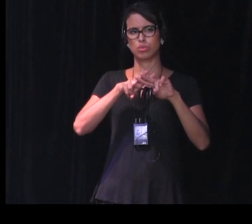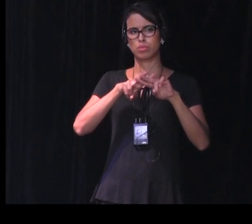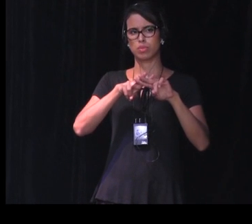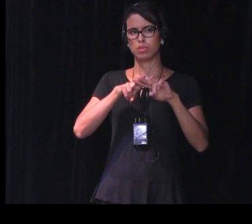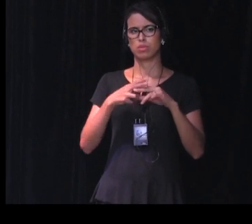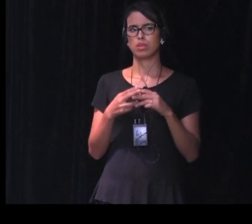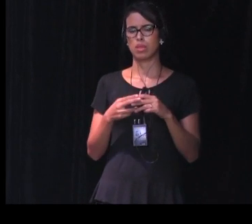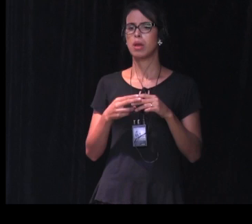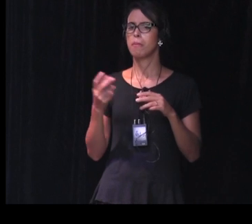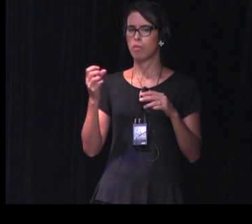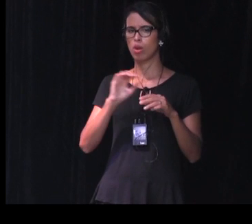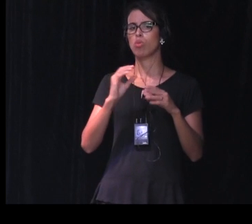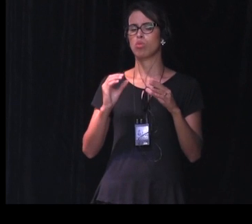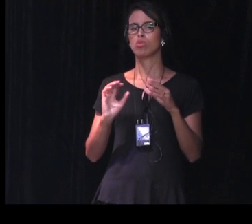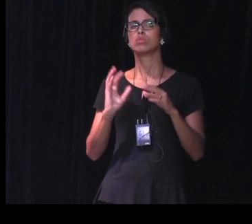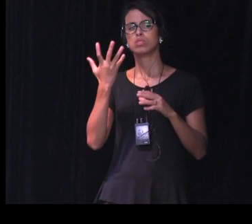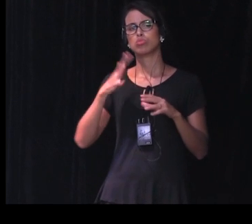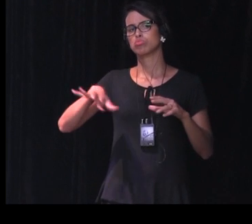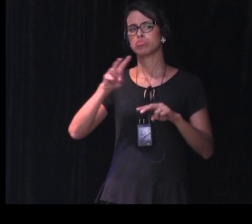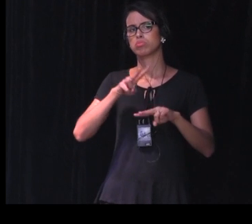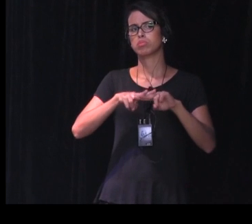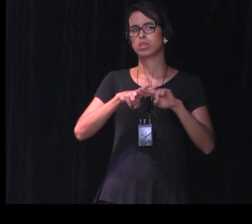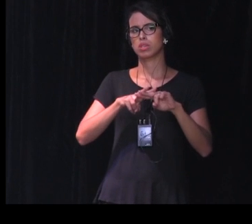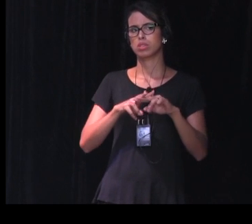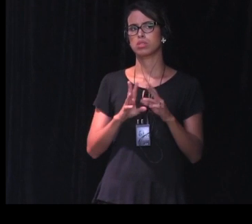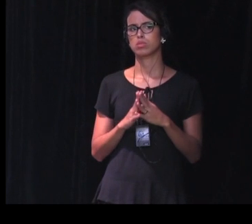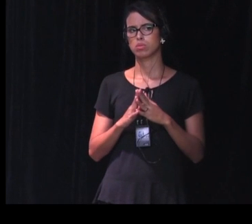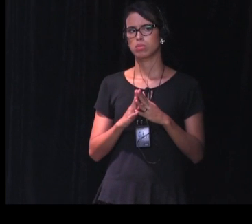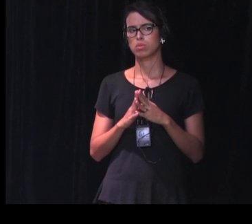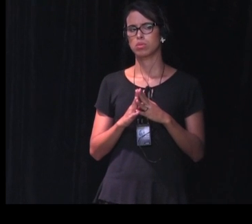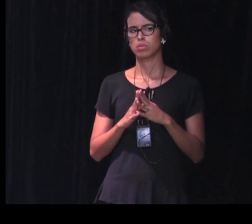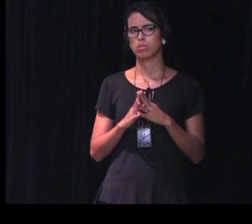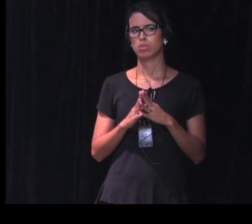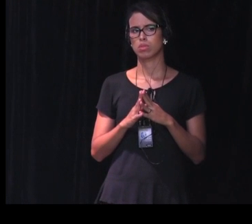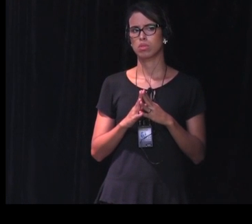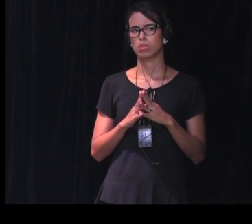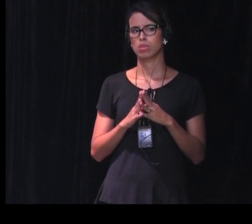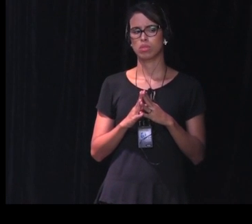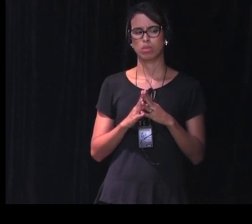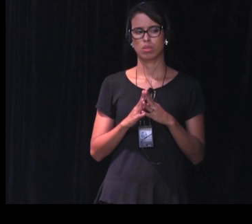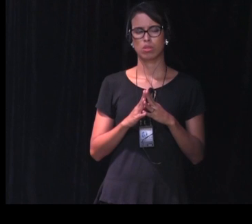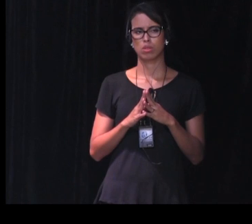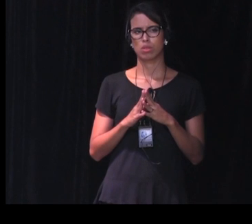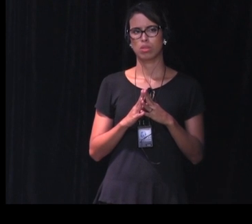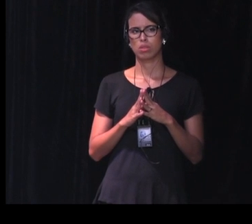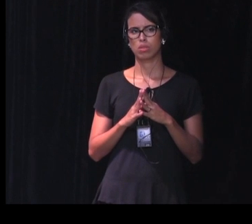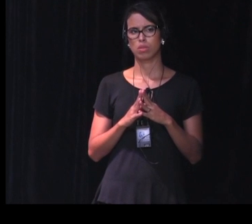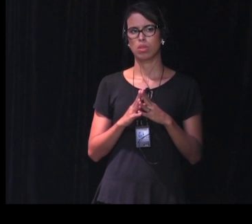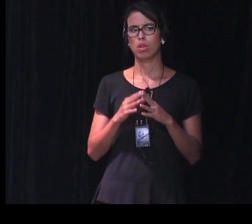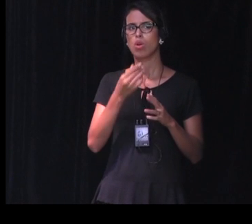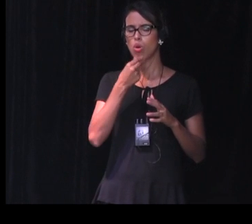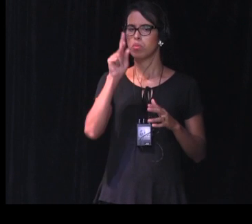exílio sempre fizeram bem à nossa América. Vem ex-professor e fundador